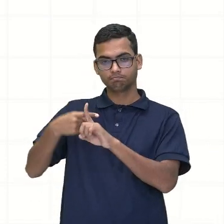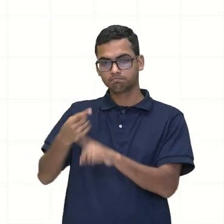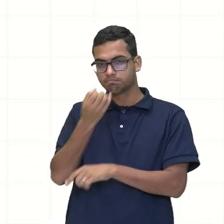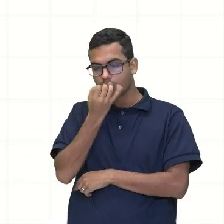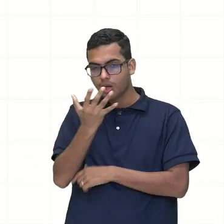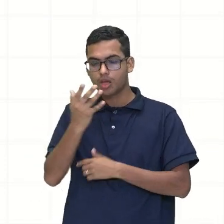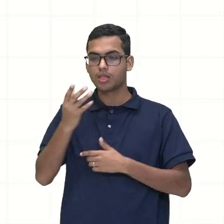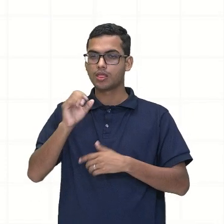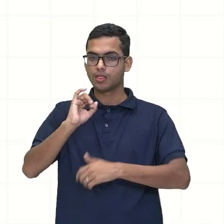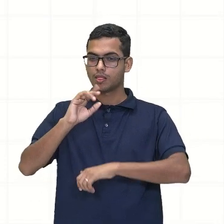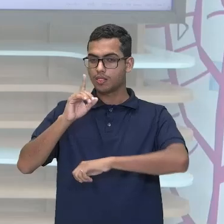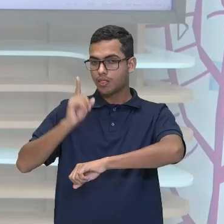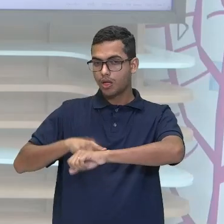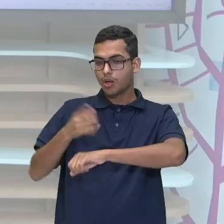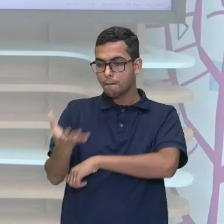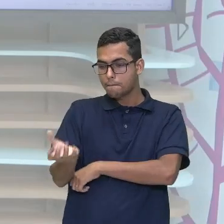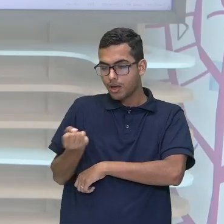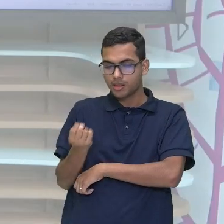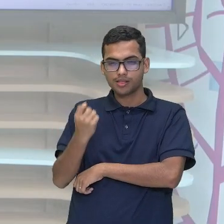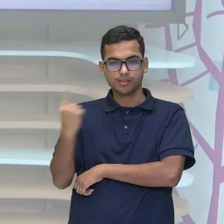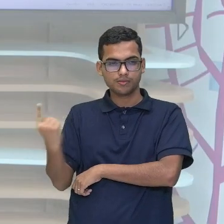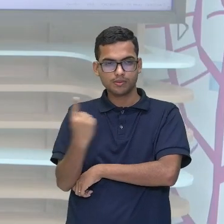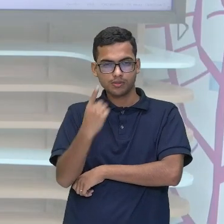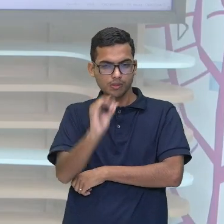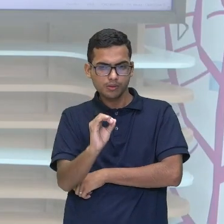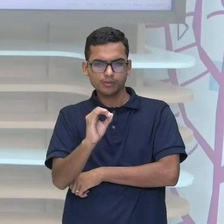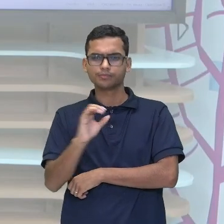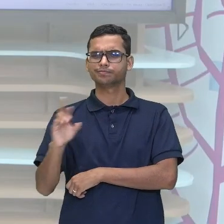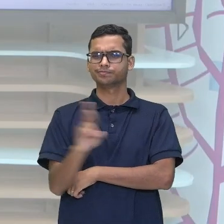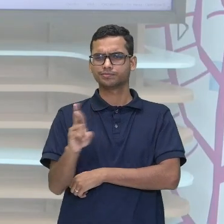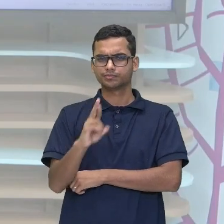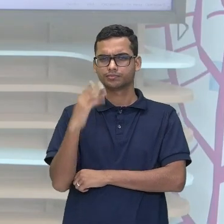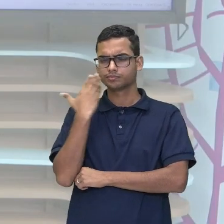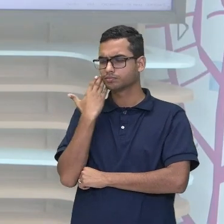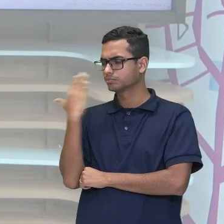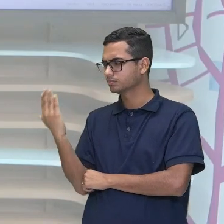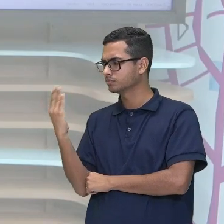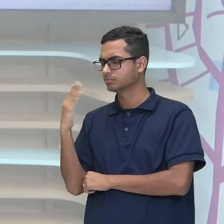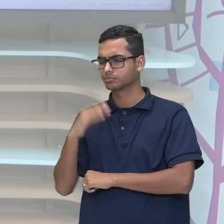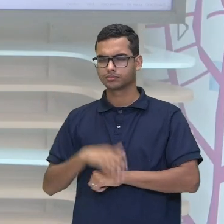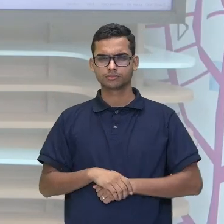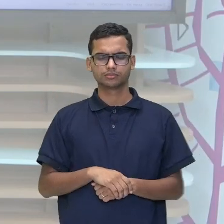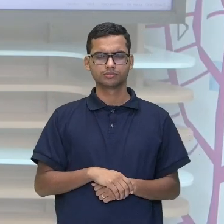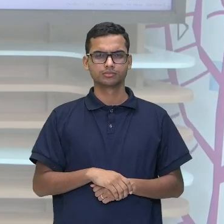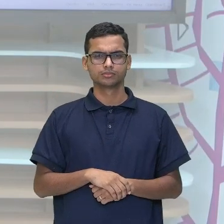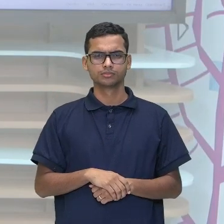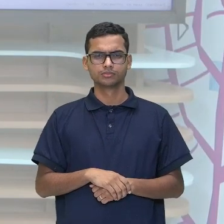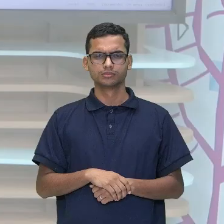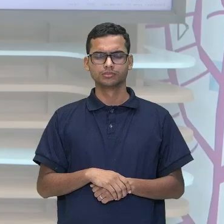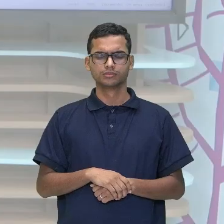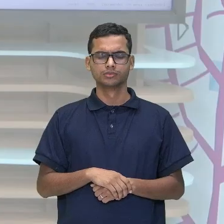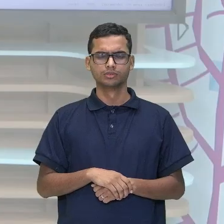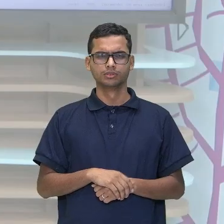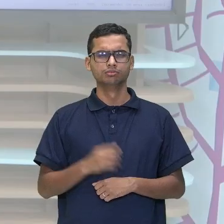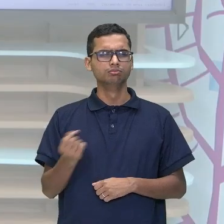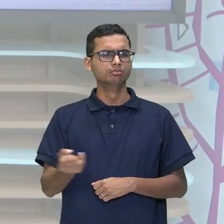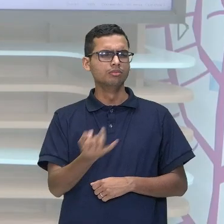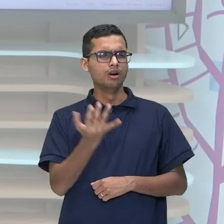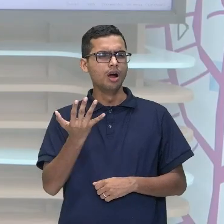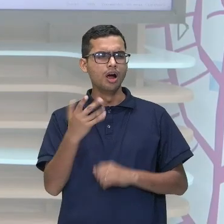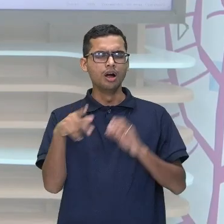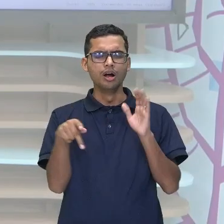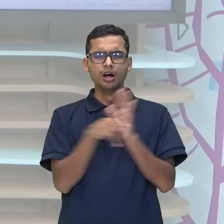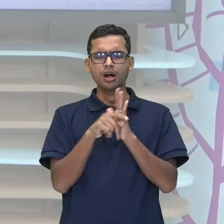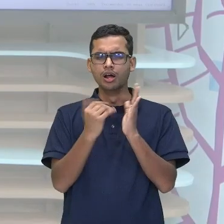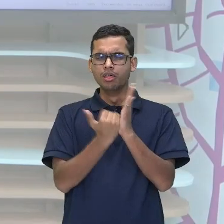tirou R$110. Então, se ele só tinha 40 e ele tirou 110, quanto ele tirou a mais do que